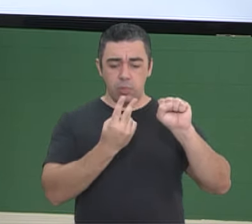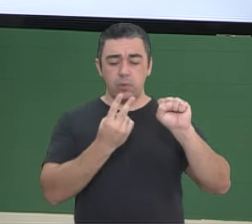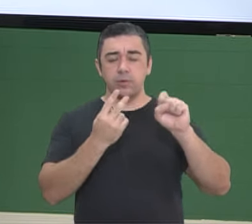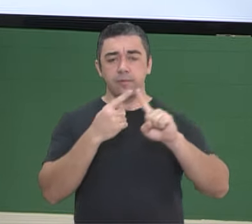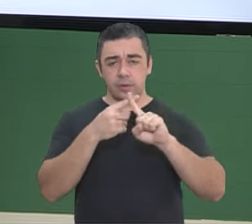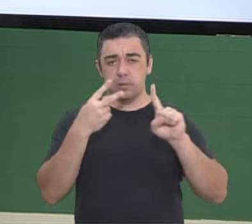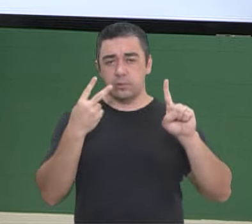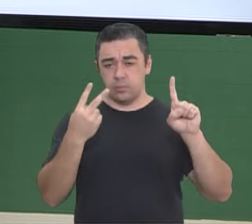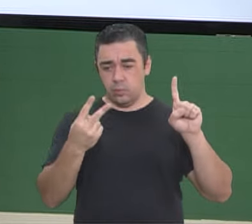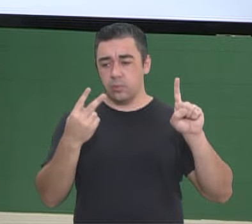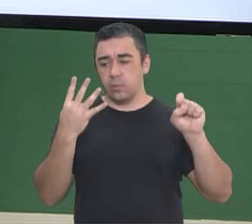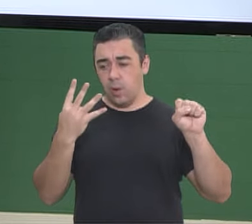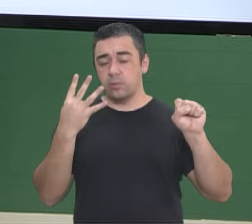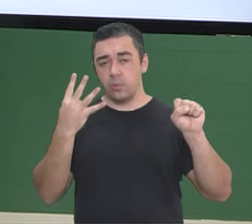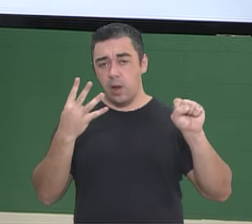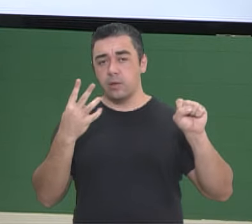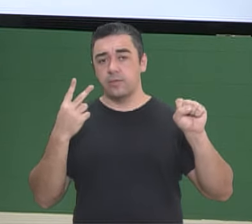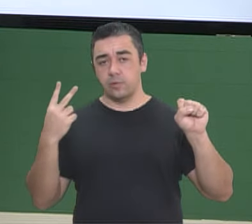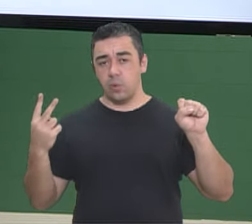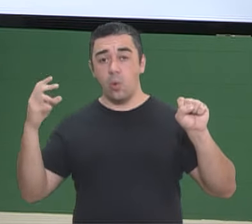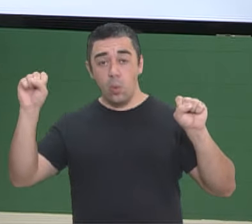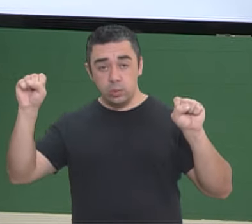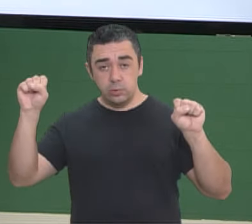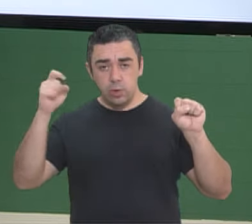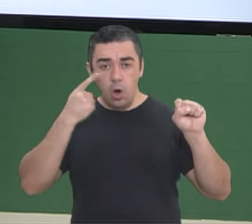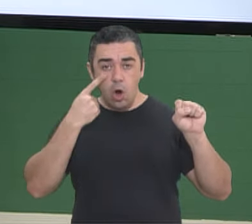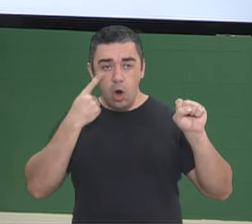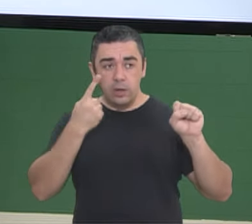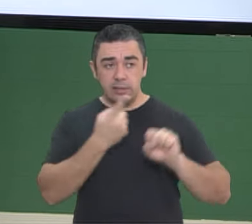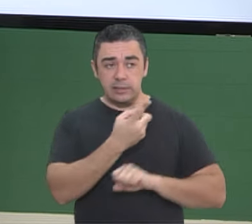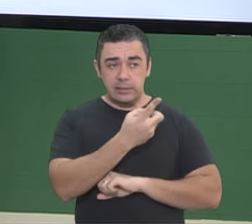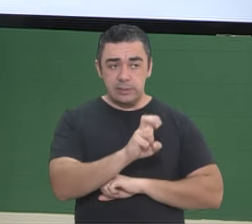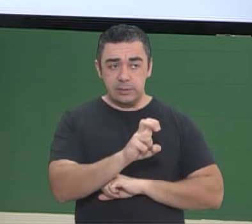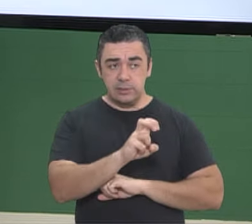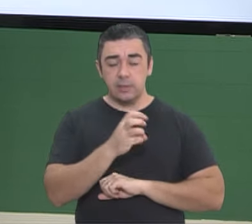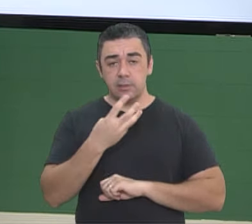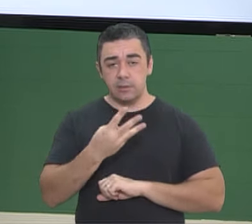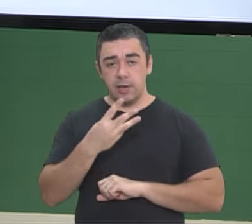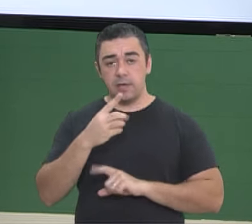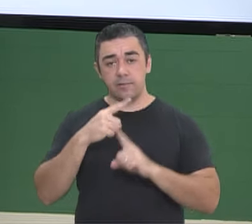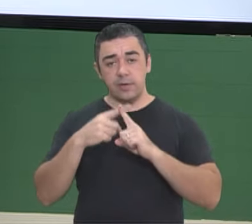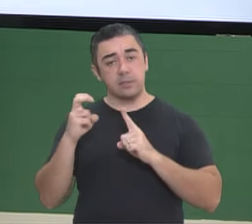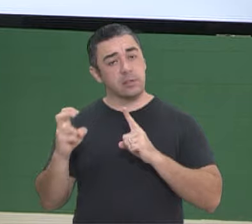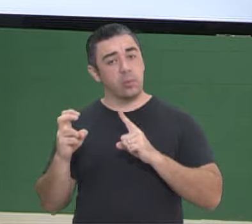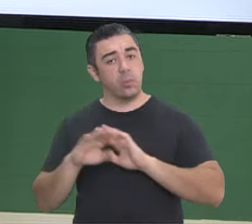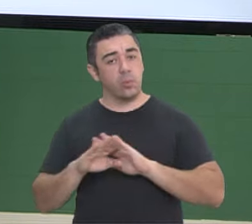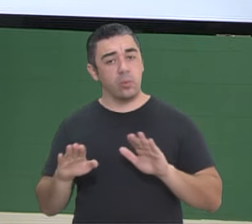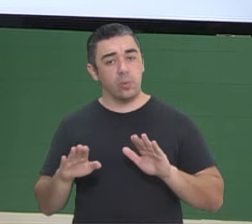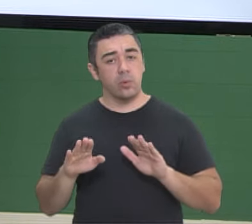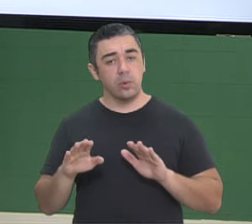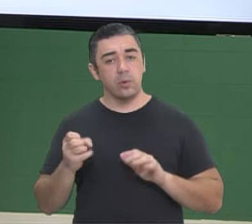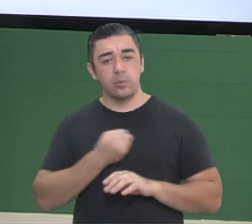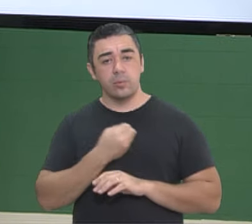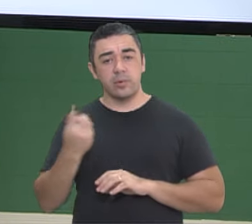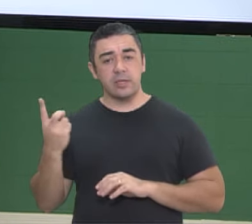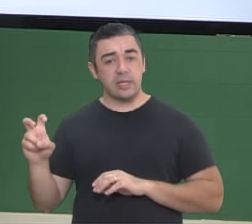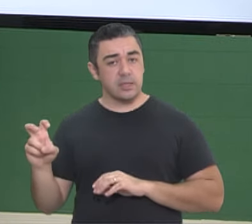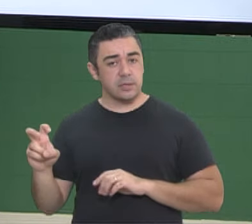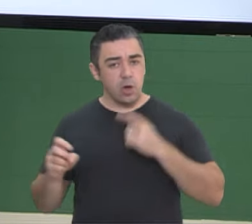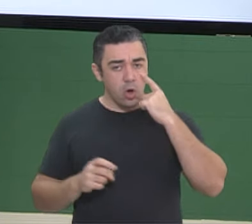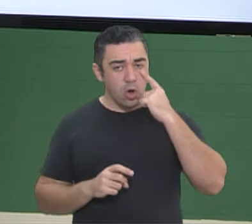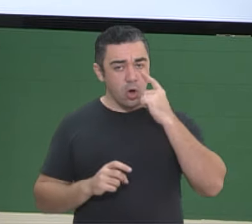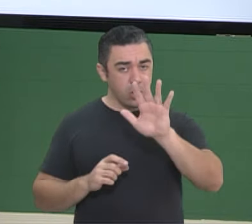4. 4 vezes 2, 8. Tá vendo? O 15 também eu posso escrever 3 vezes 5, que vai me dar 15. Depois eu